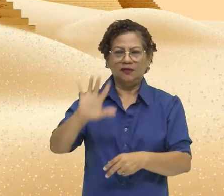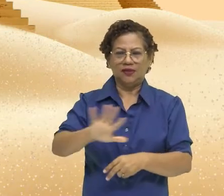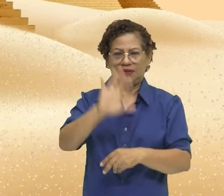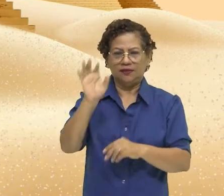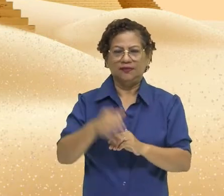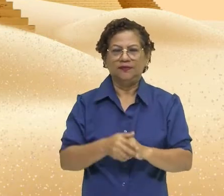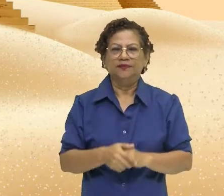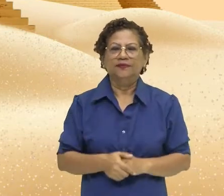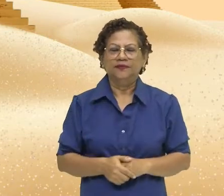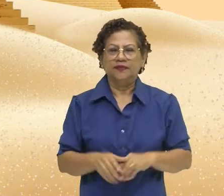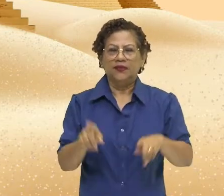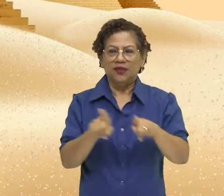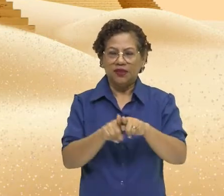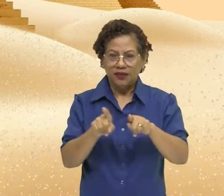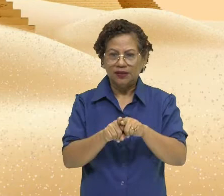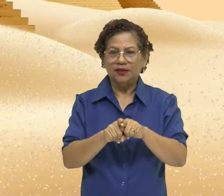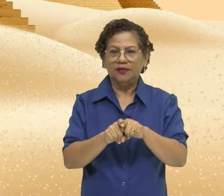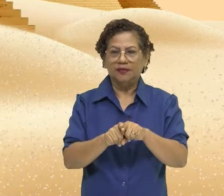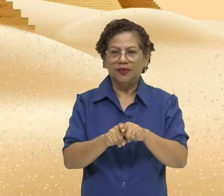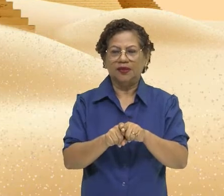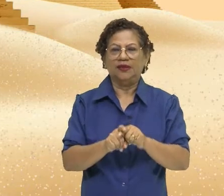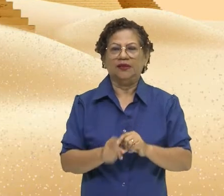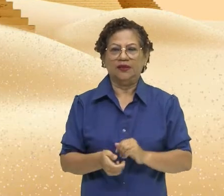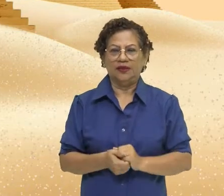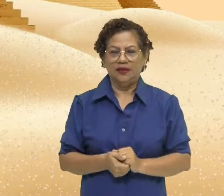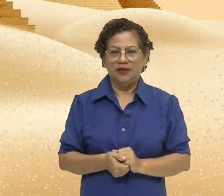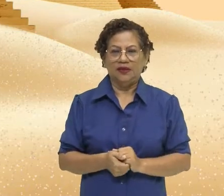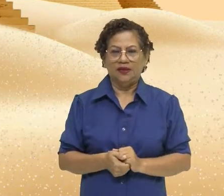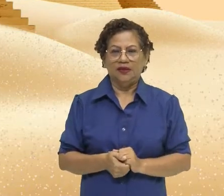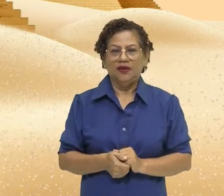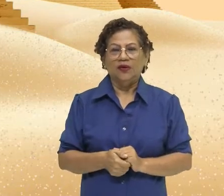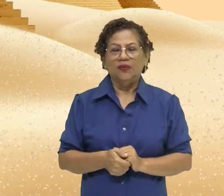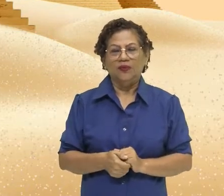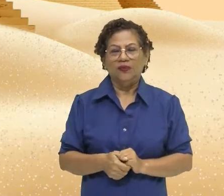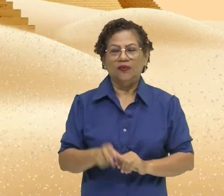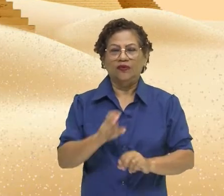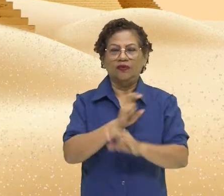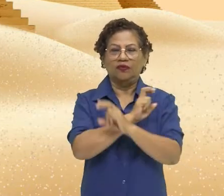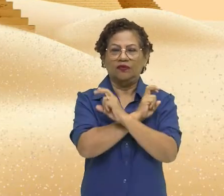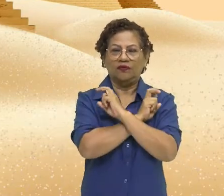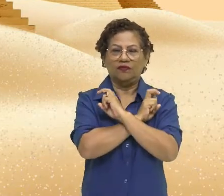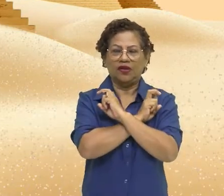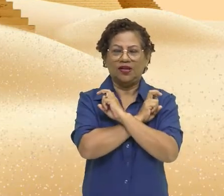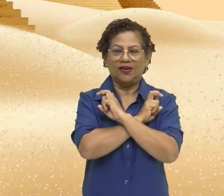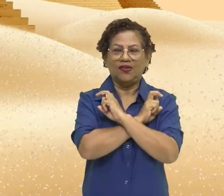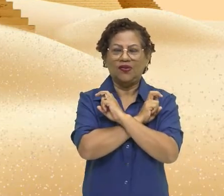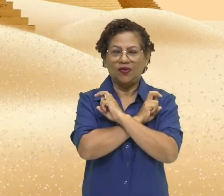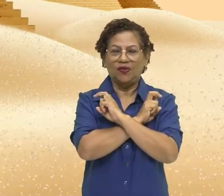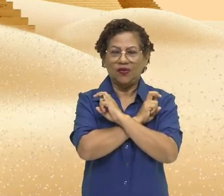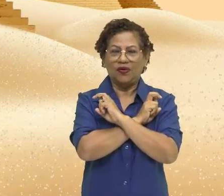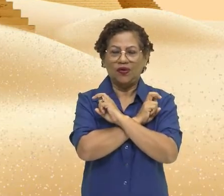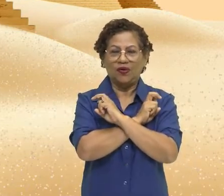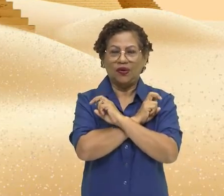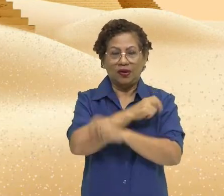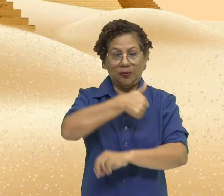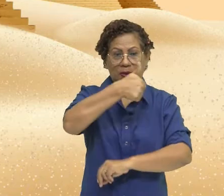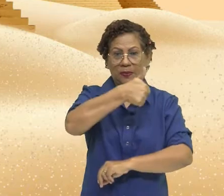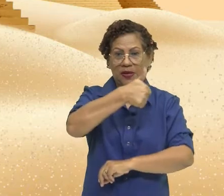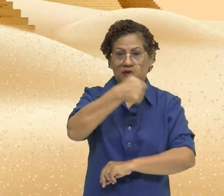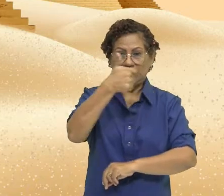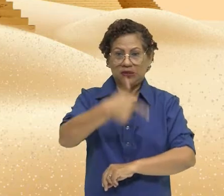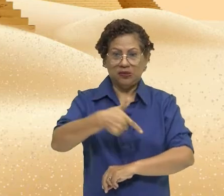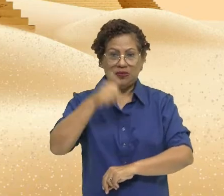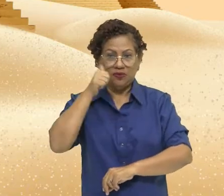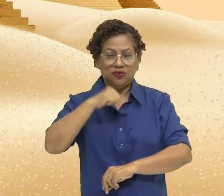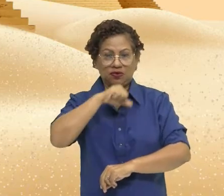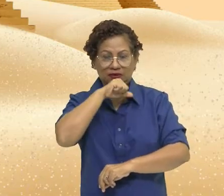hierarquia também nas obras. O faraó sempre de tamanho menor, aí depois vai diminuindo. A escultura que trazia,